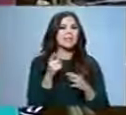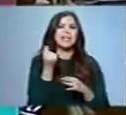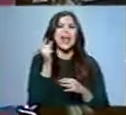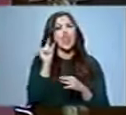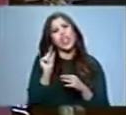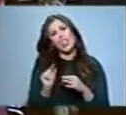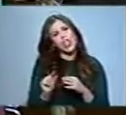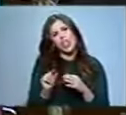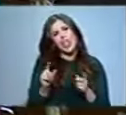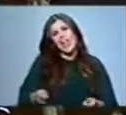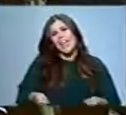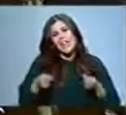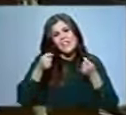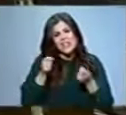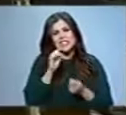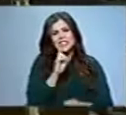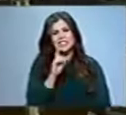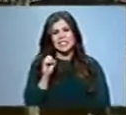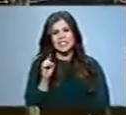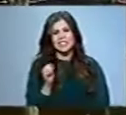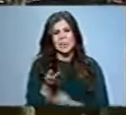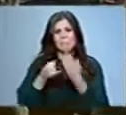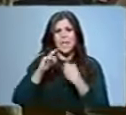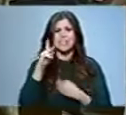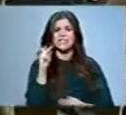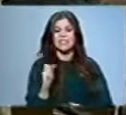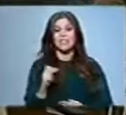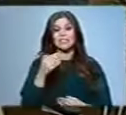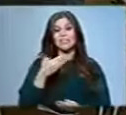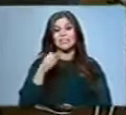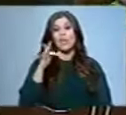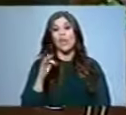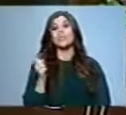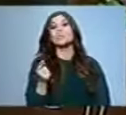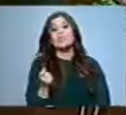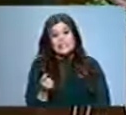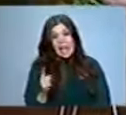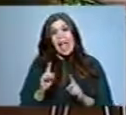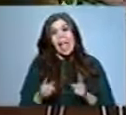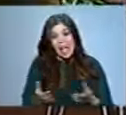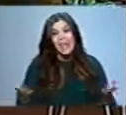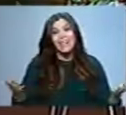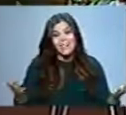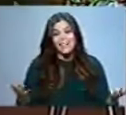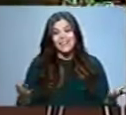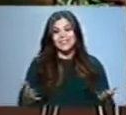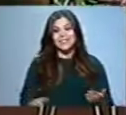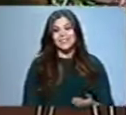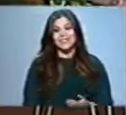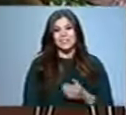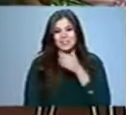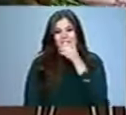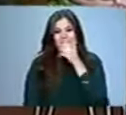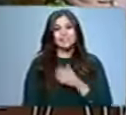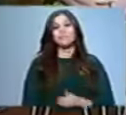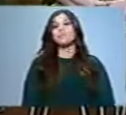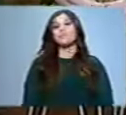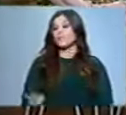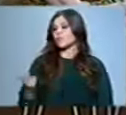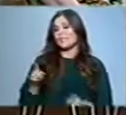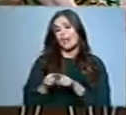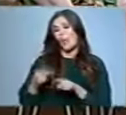gasta apenas 60 cêntimos mais IVA, ou seja, 74 cêntimos. E confessará, como nós